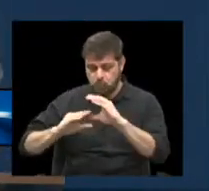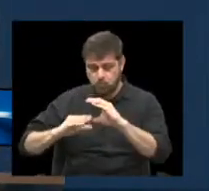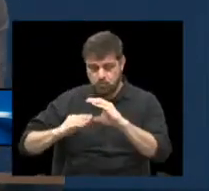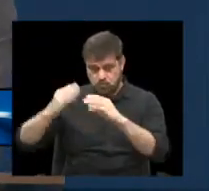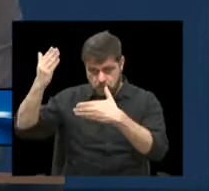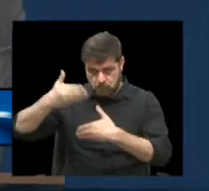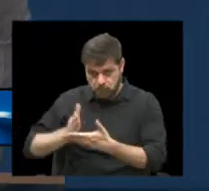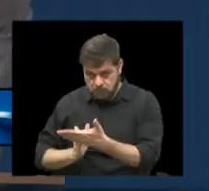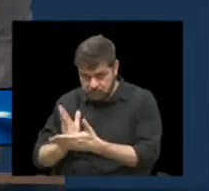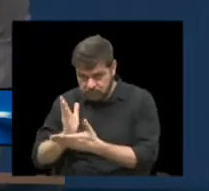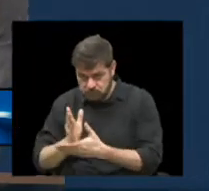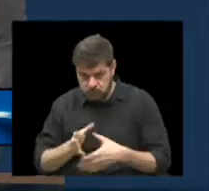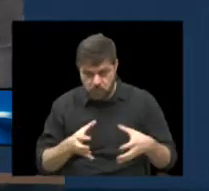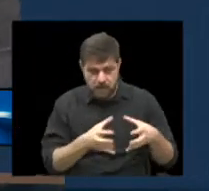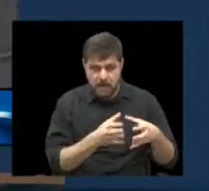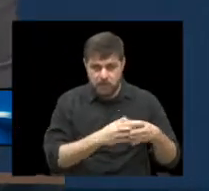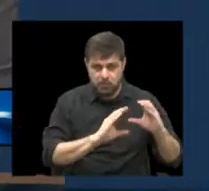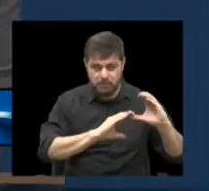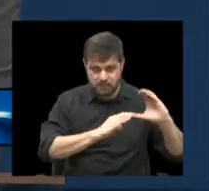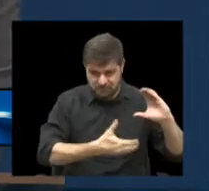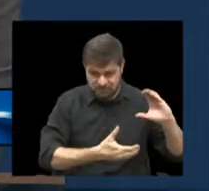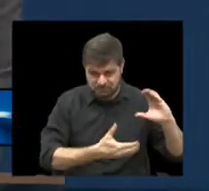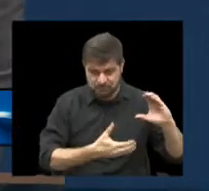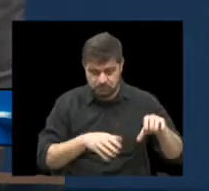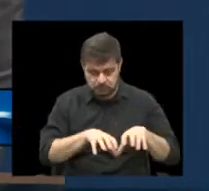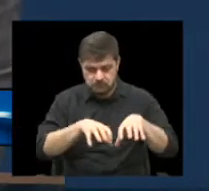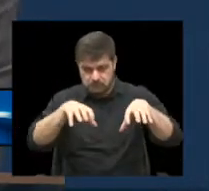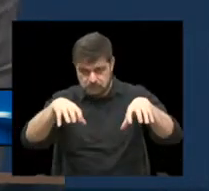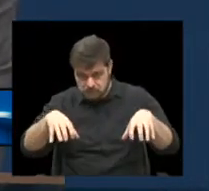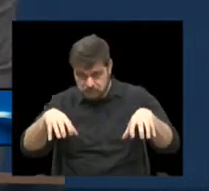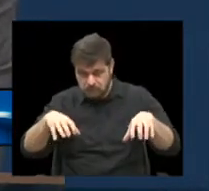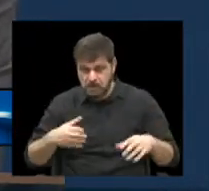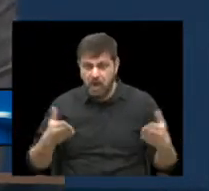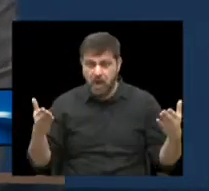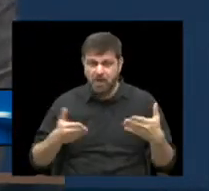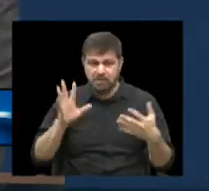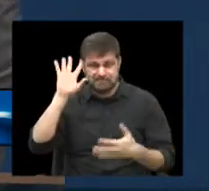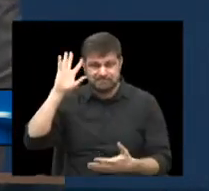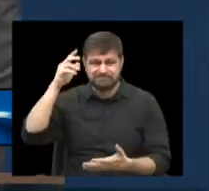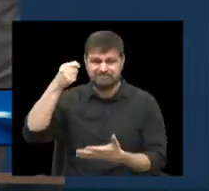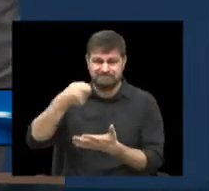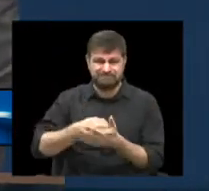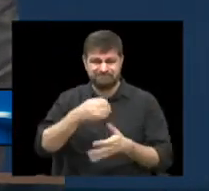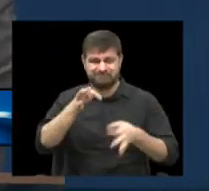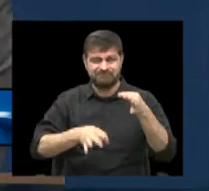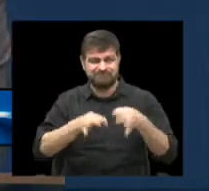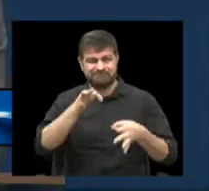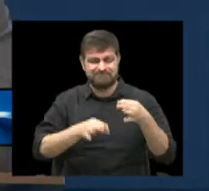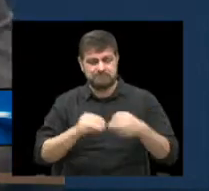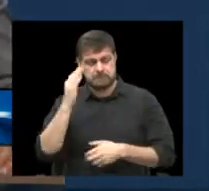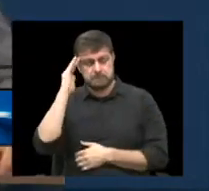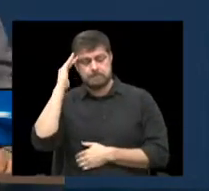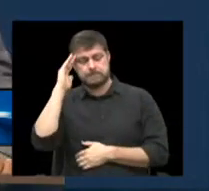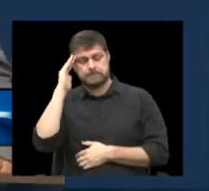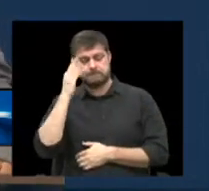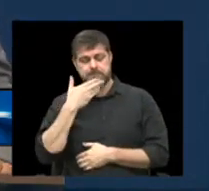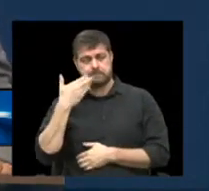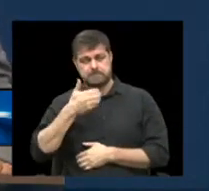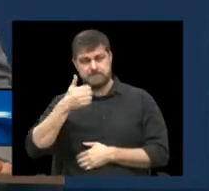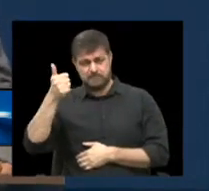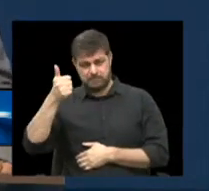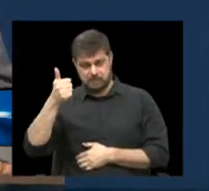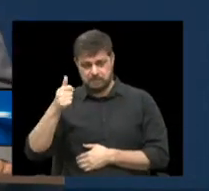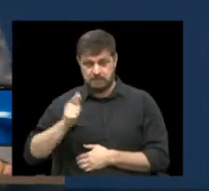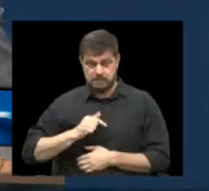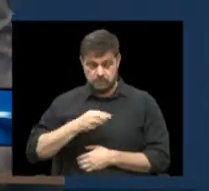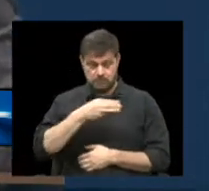funcionários comissionados. E hoje, com essa decisão que a Justiça entendeu por bem, através de um pedido